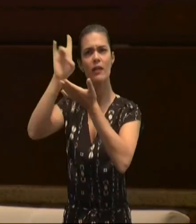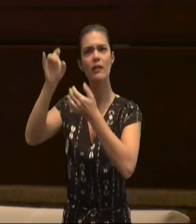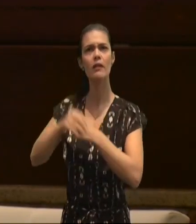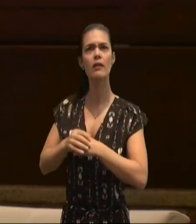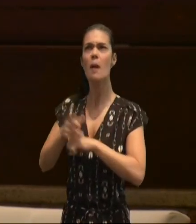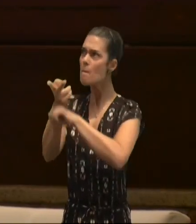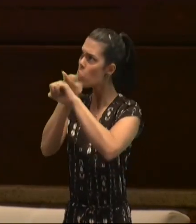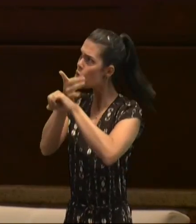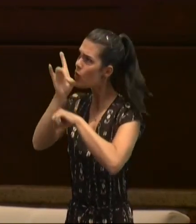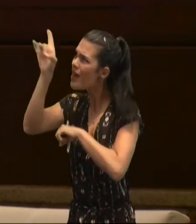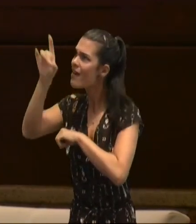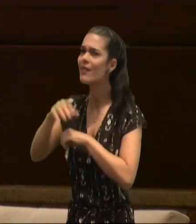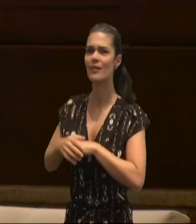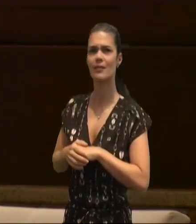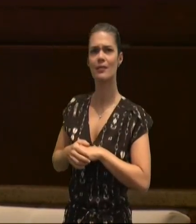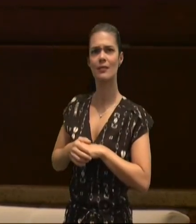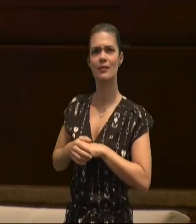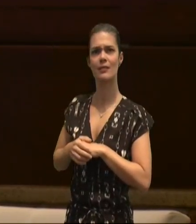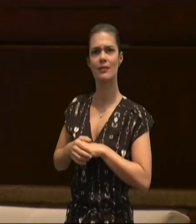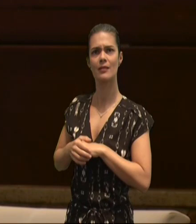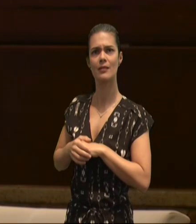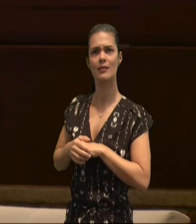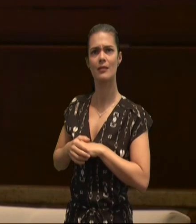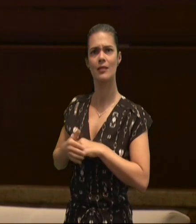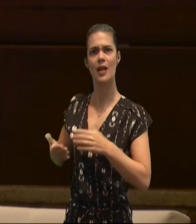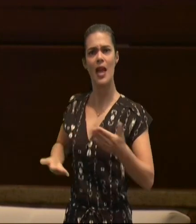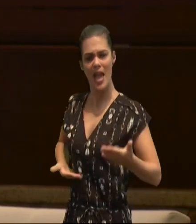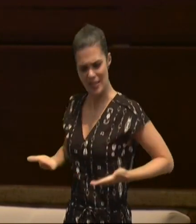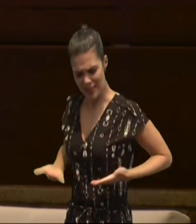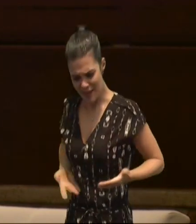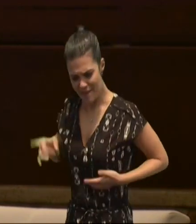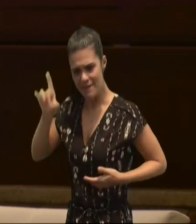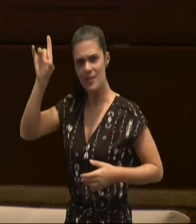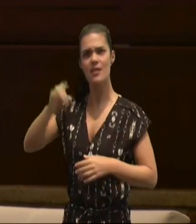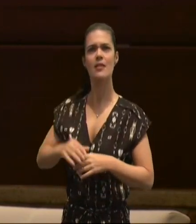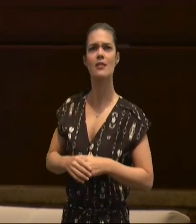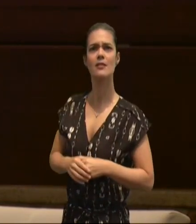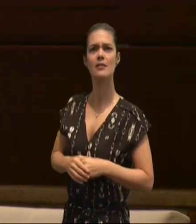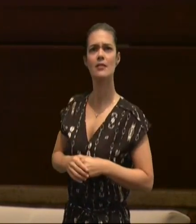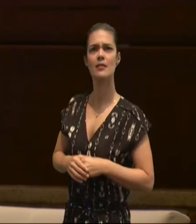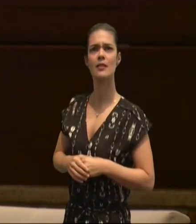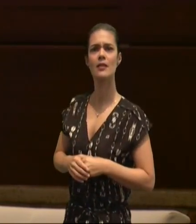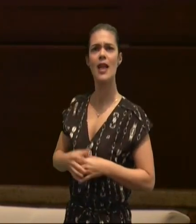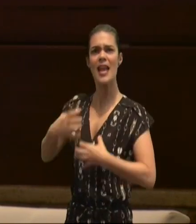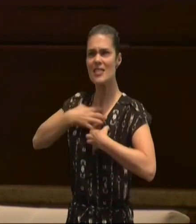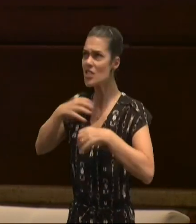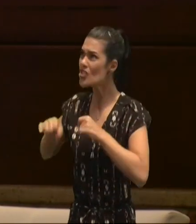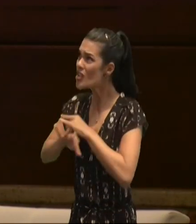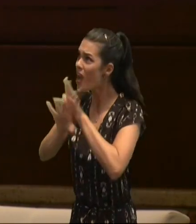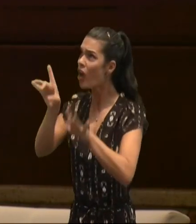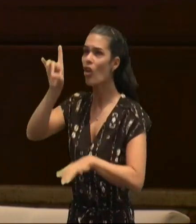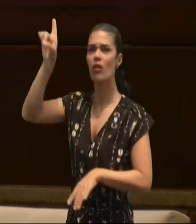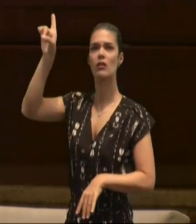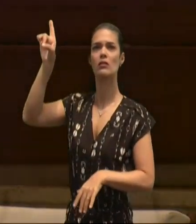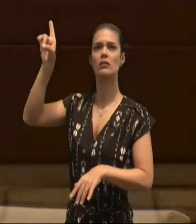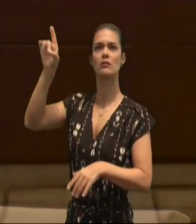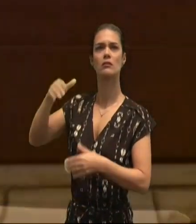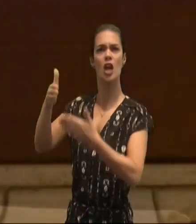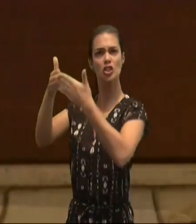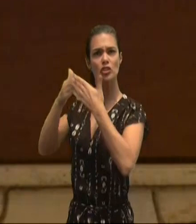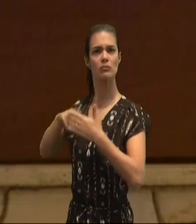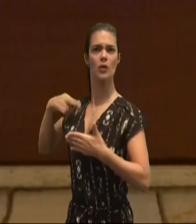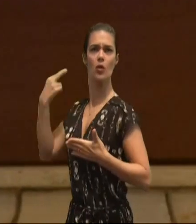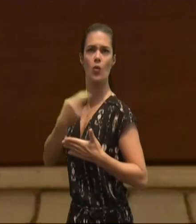ordem primeira é seguir, é restaurar a glória do Senhor. A ordem primeira é buscar que Deus venha reinar sobre nós, mesmo